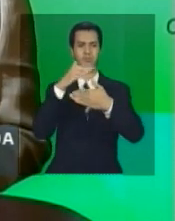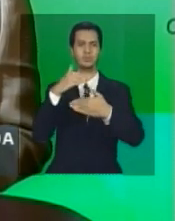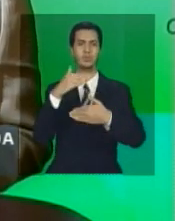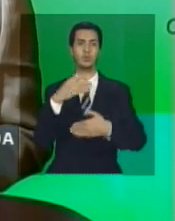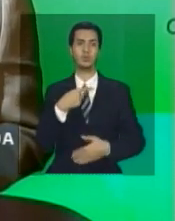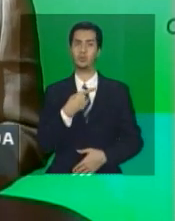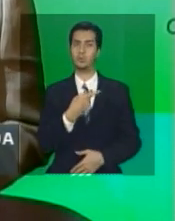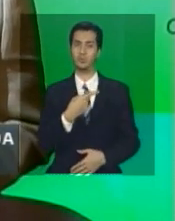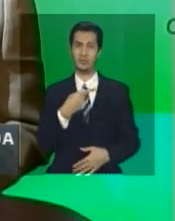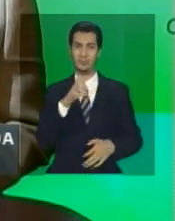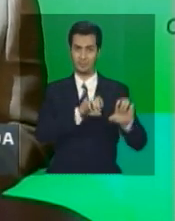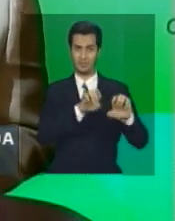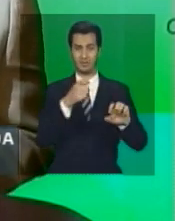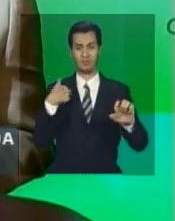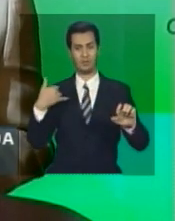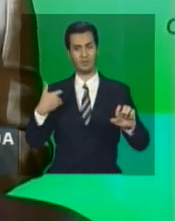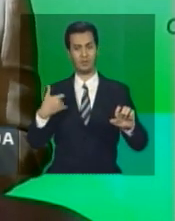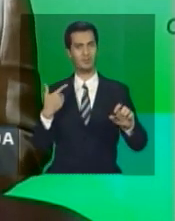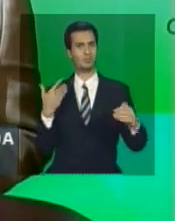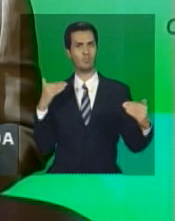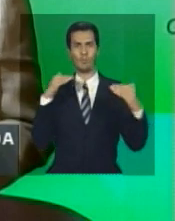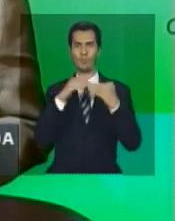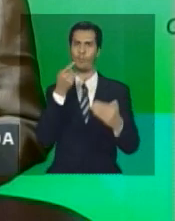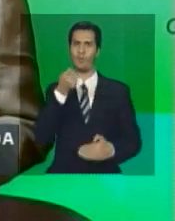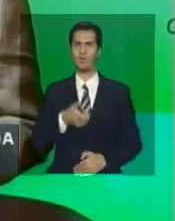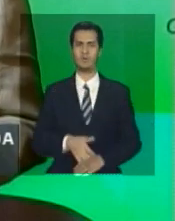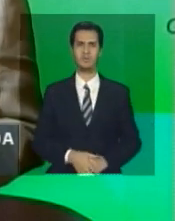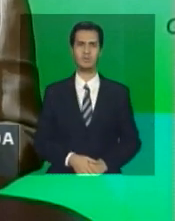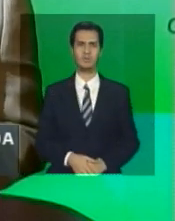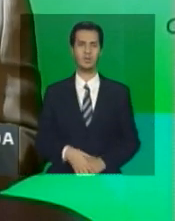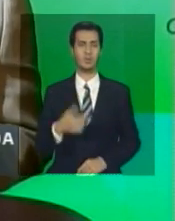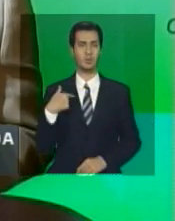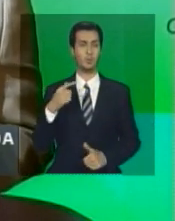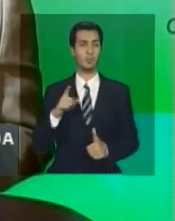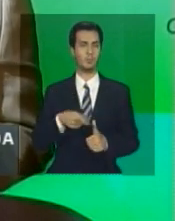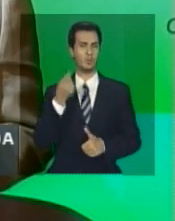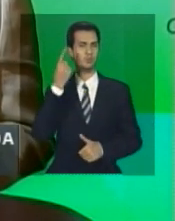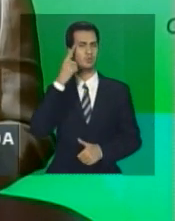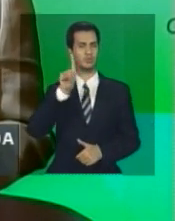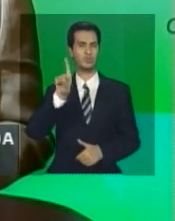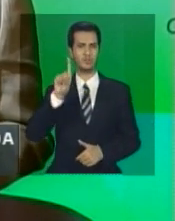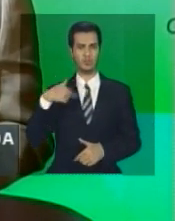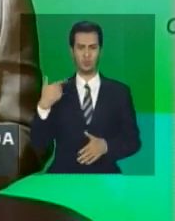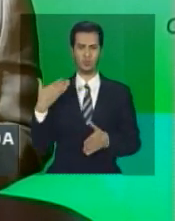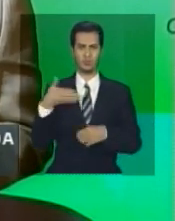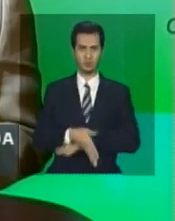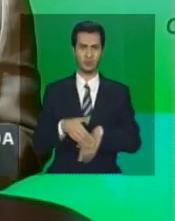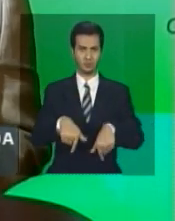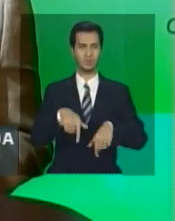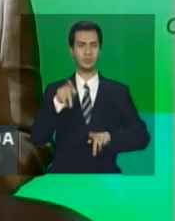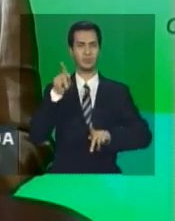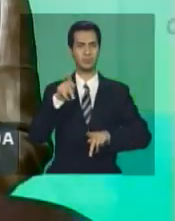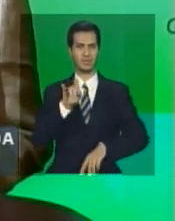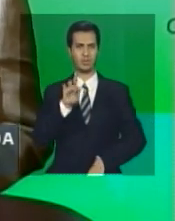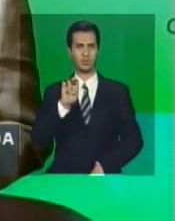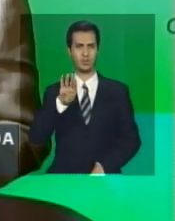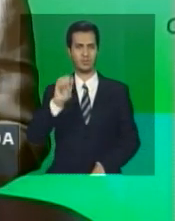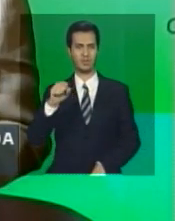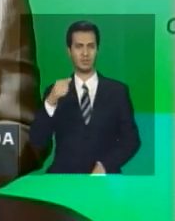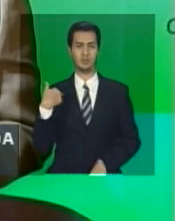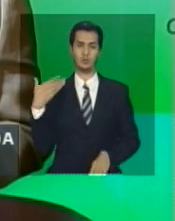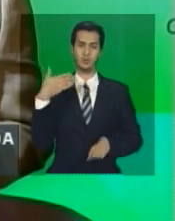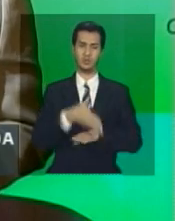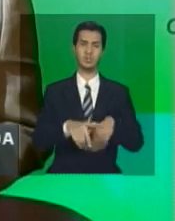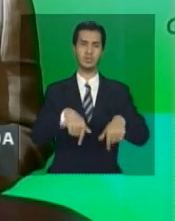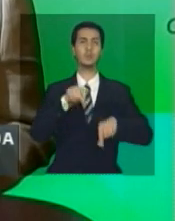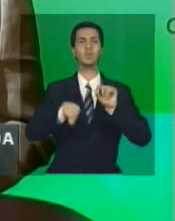mesma idade. Meu primeiro dia de trabalho, calça jeans e camiseta vermelha, me lembro como se fosse hoje. Eu